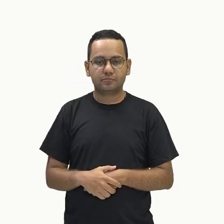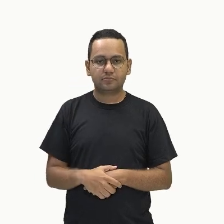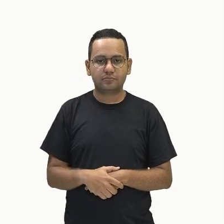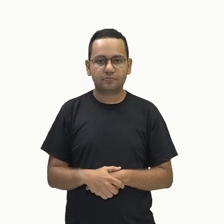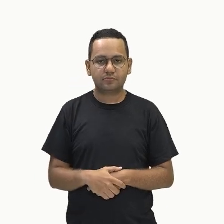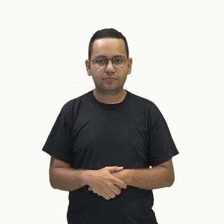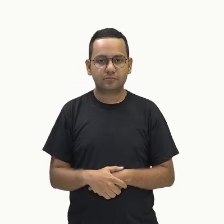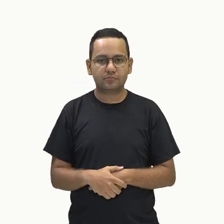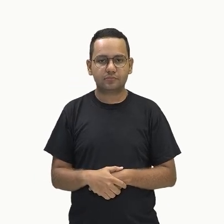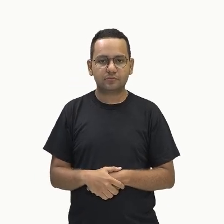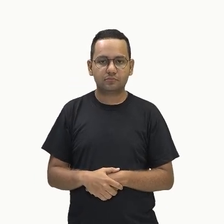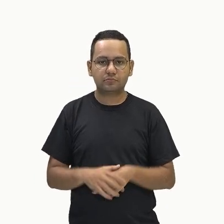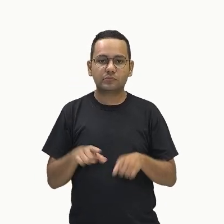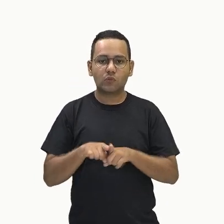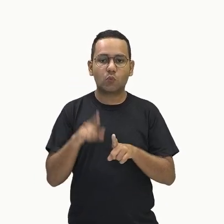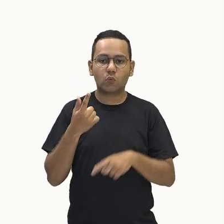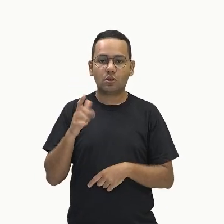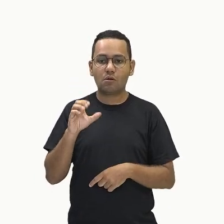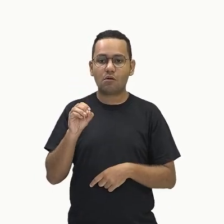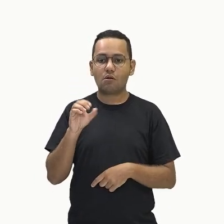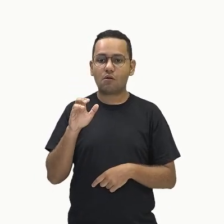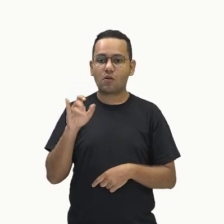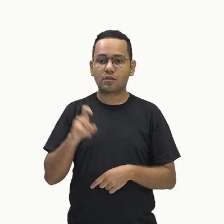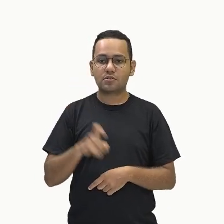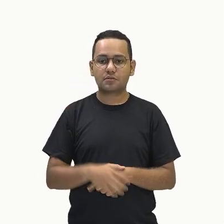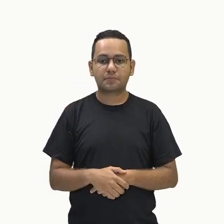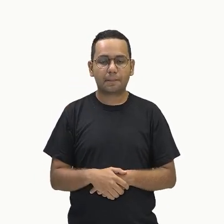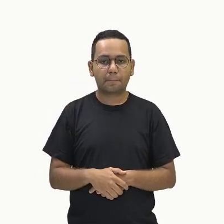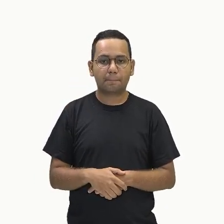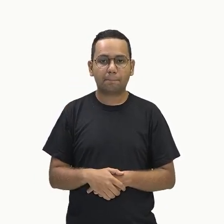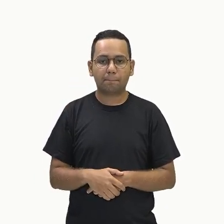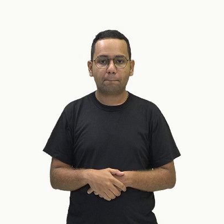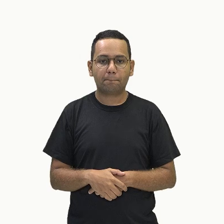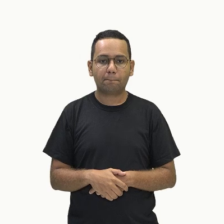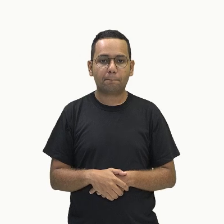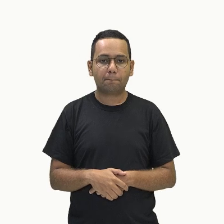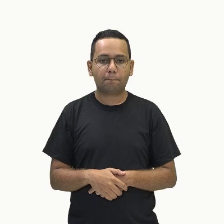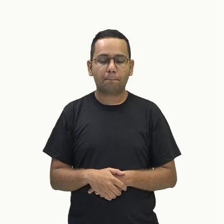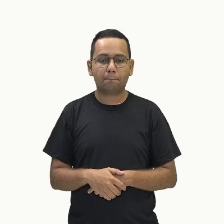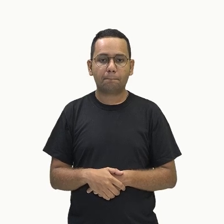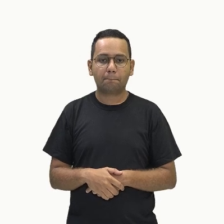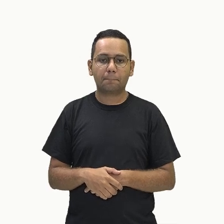e o cóccix. E temos os ossos